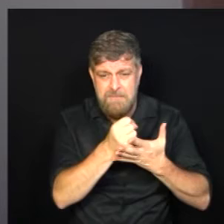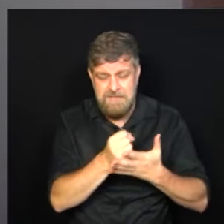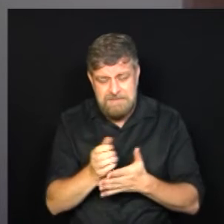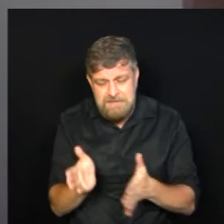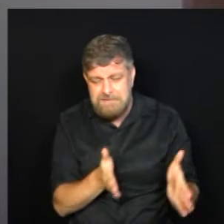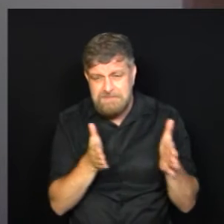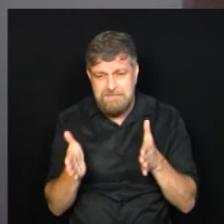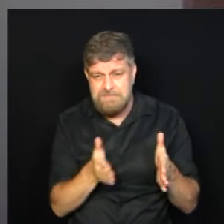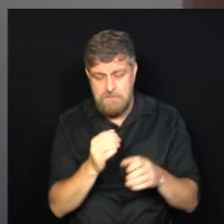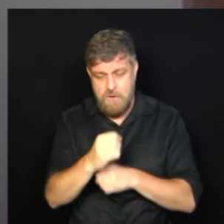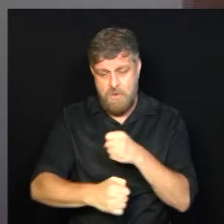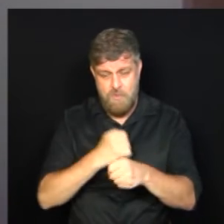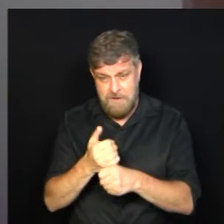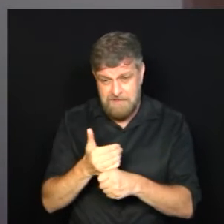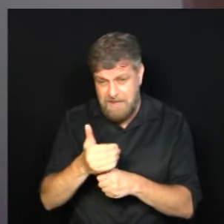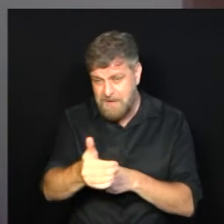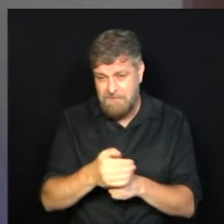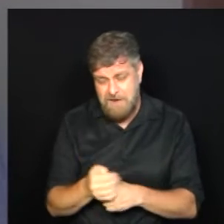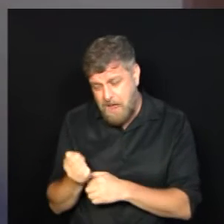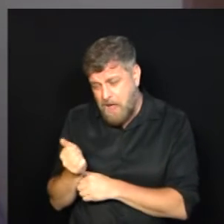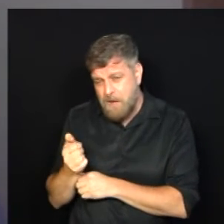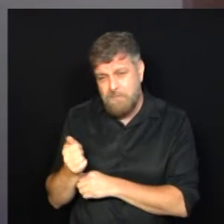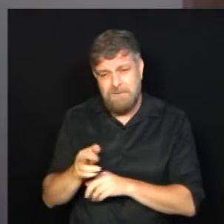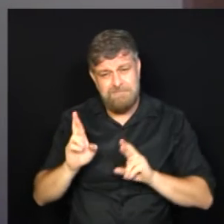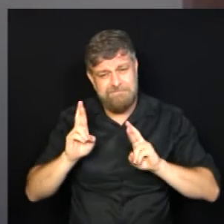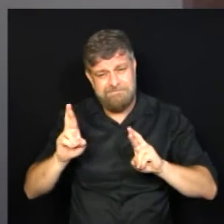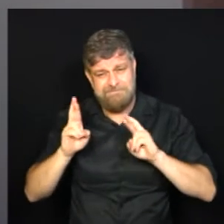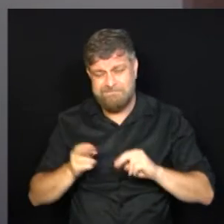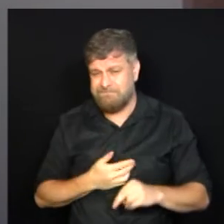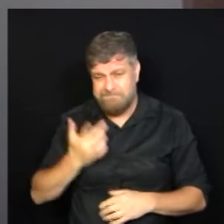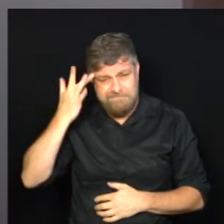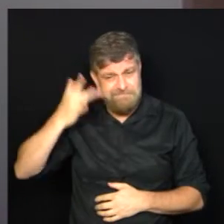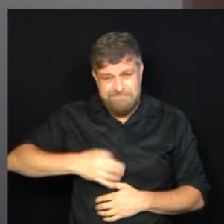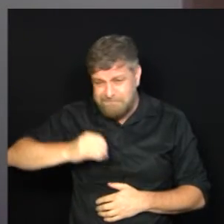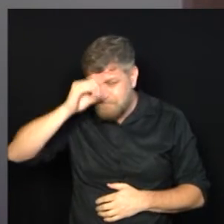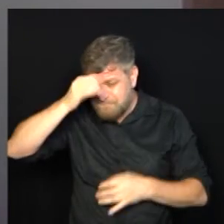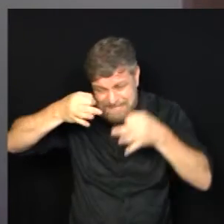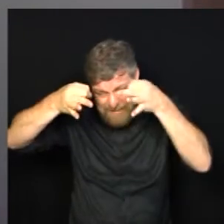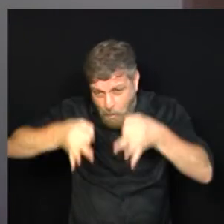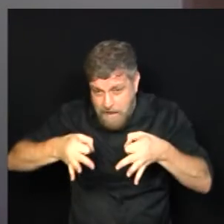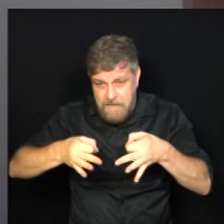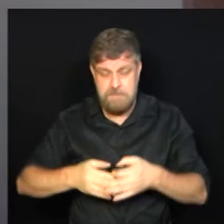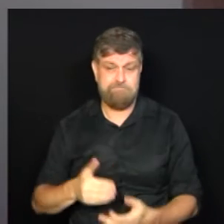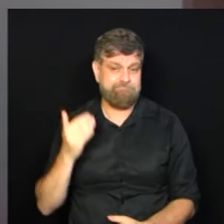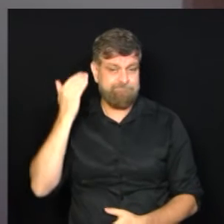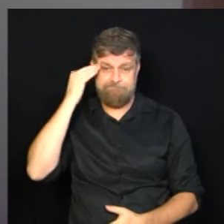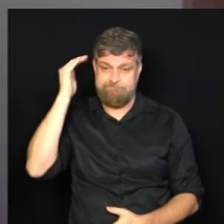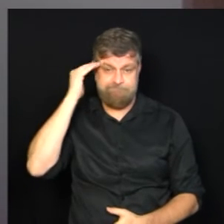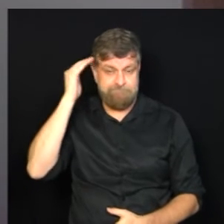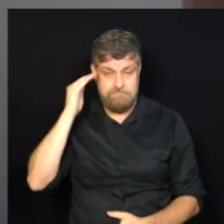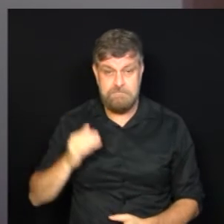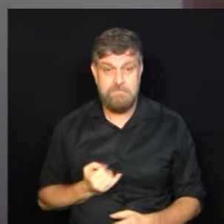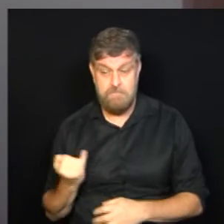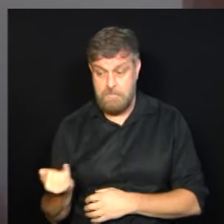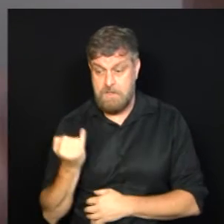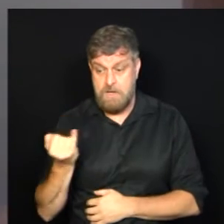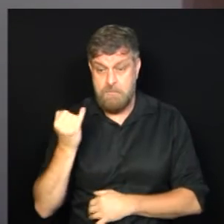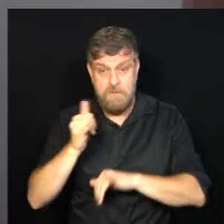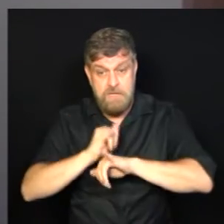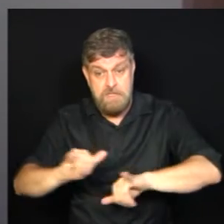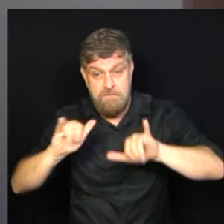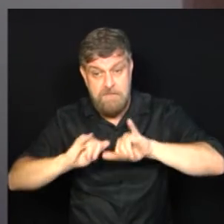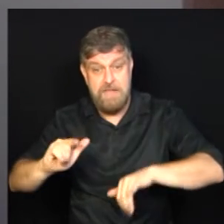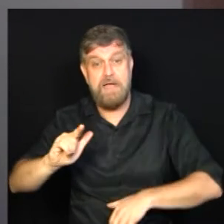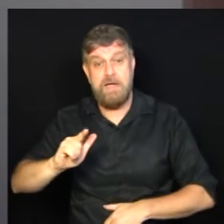as expectativas estão ainda um pouco nebulosas pelo contexto, mas é importante ressaltar que temos